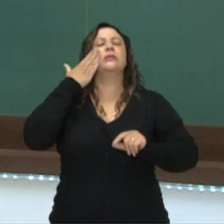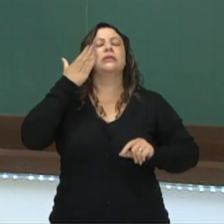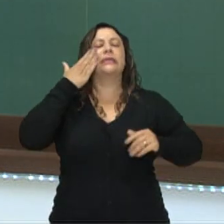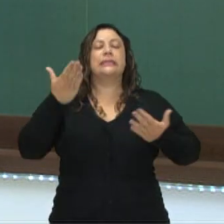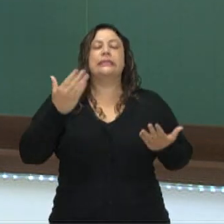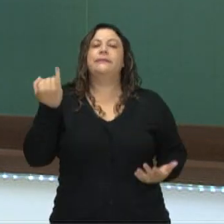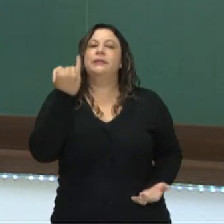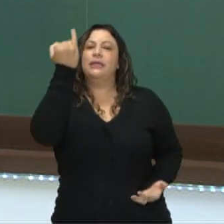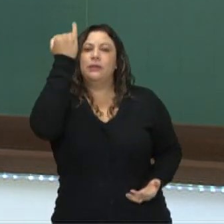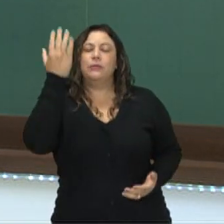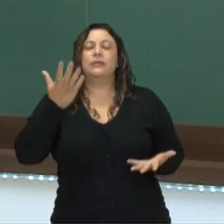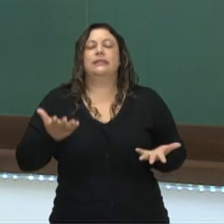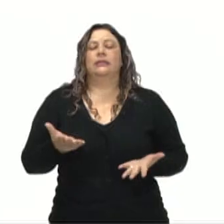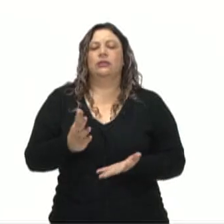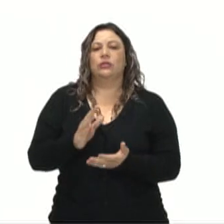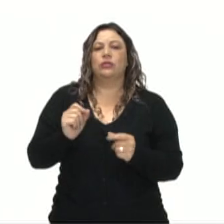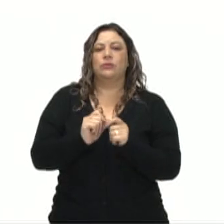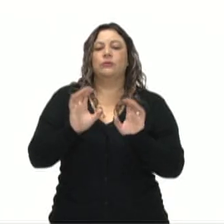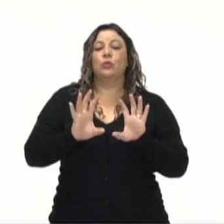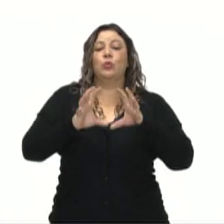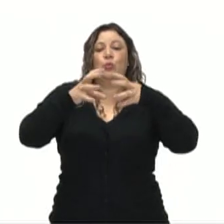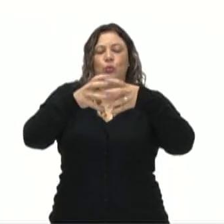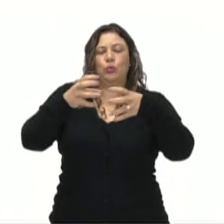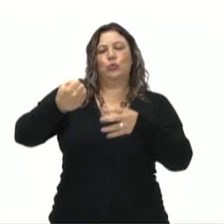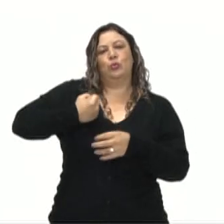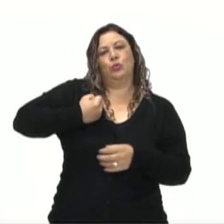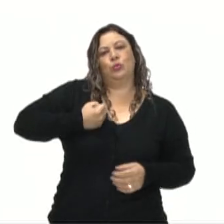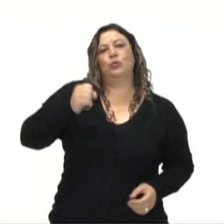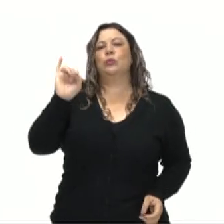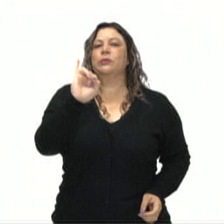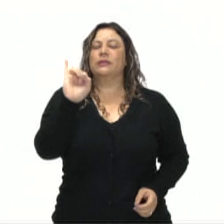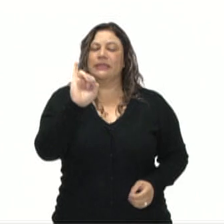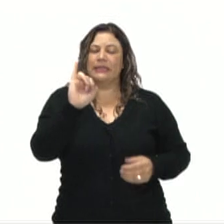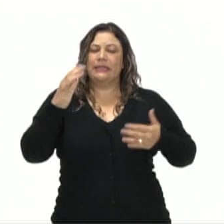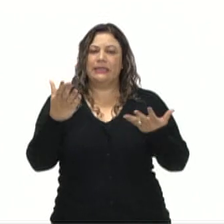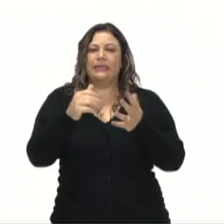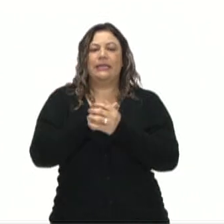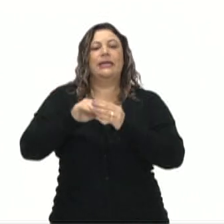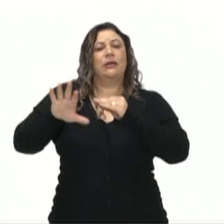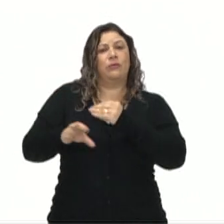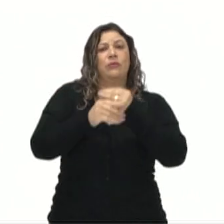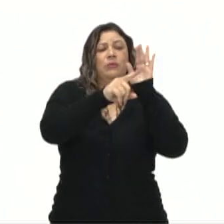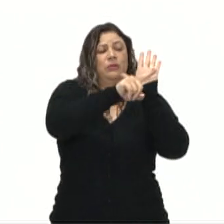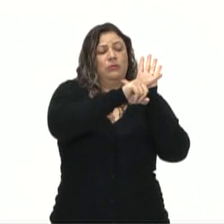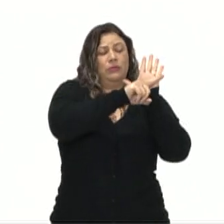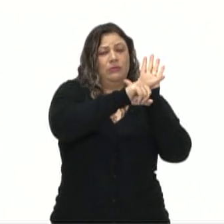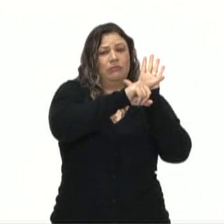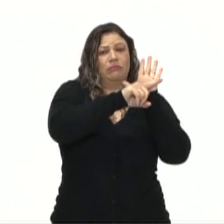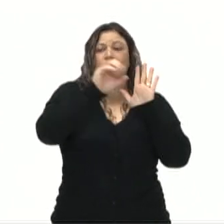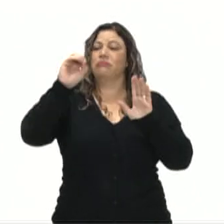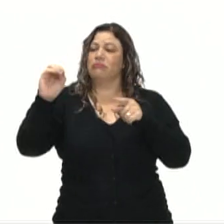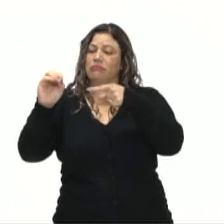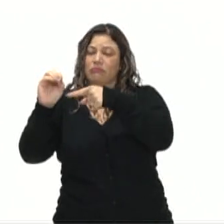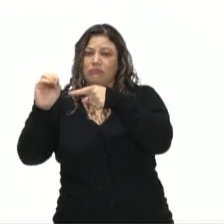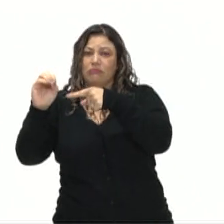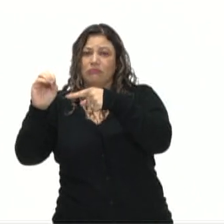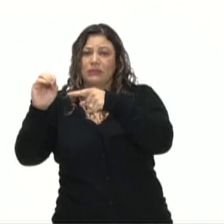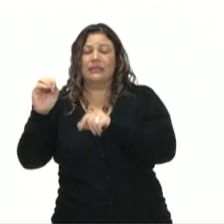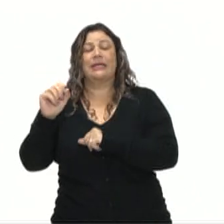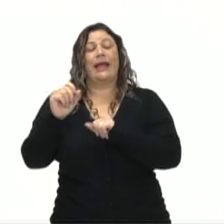importante a gente retomar aqui? Que o conjunto dos números inteiros é formado pelos números negativos, o zero, e pelos